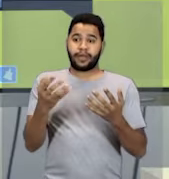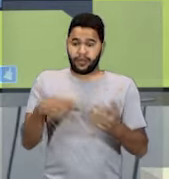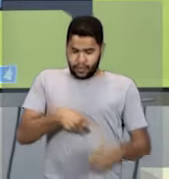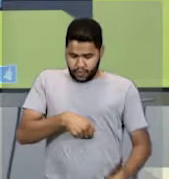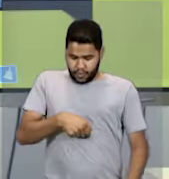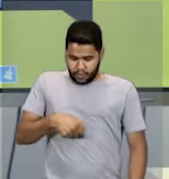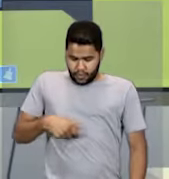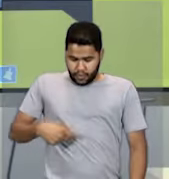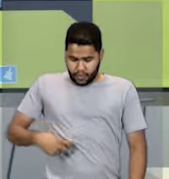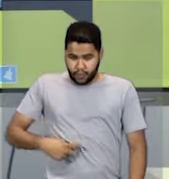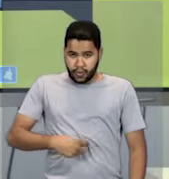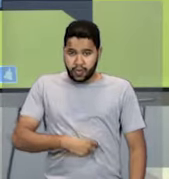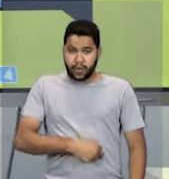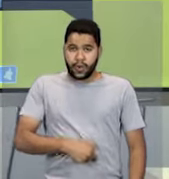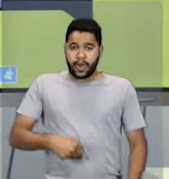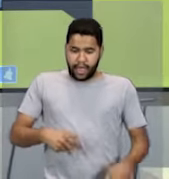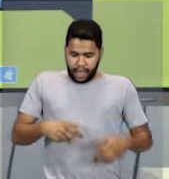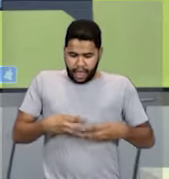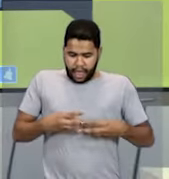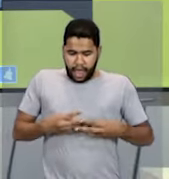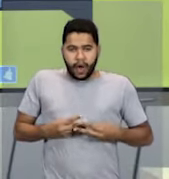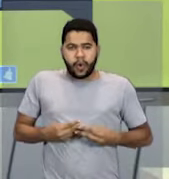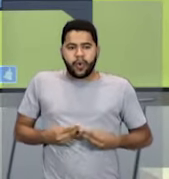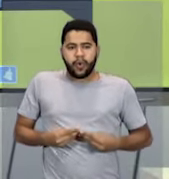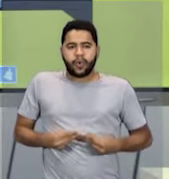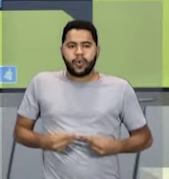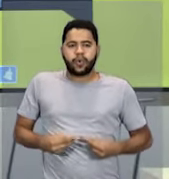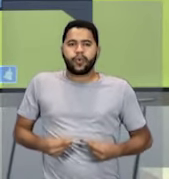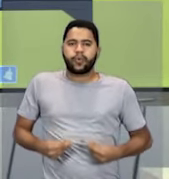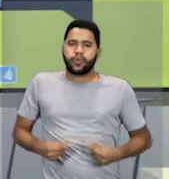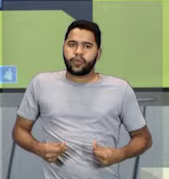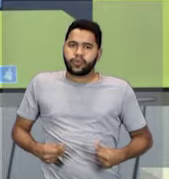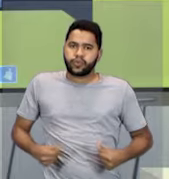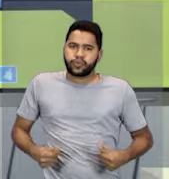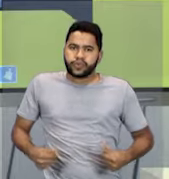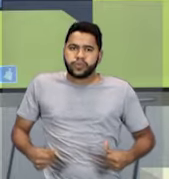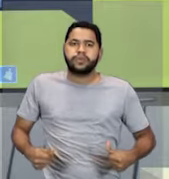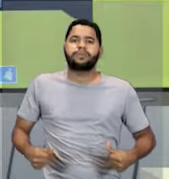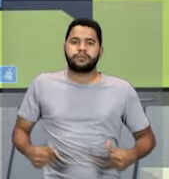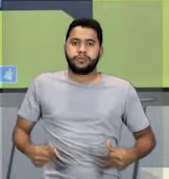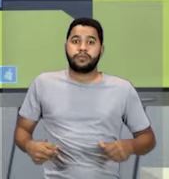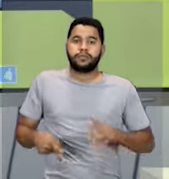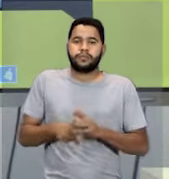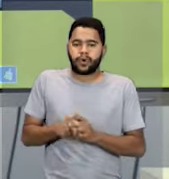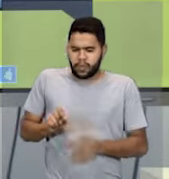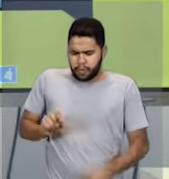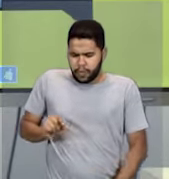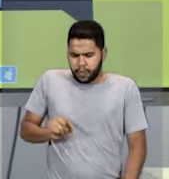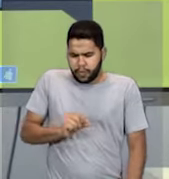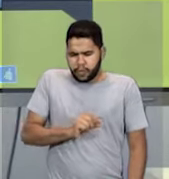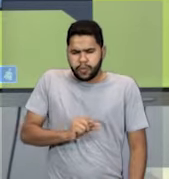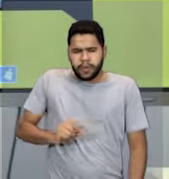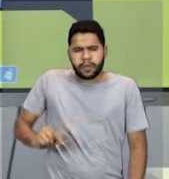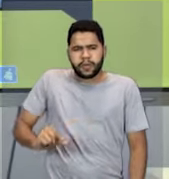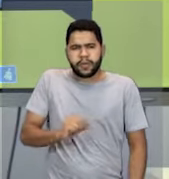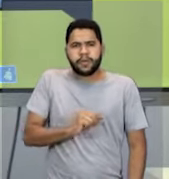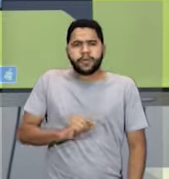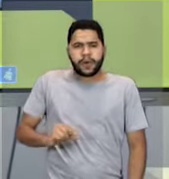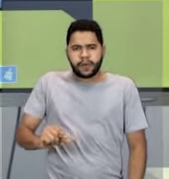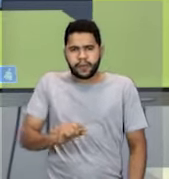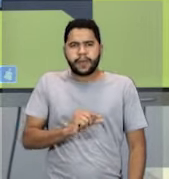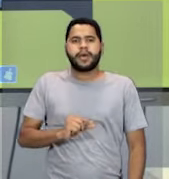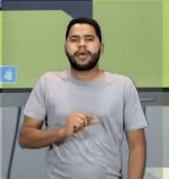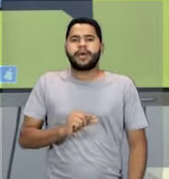é partir esse alimento em partículas menores, separar